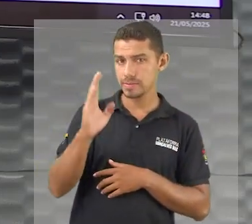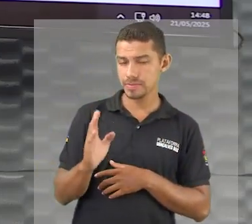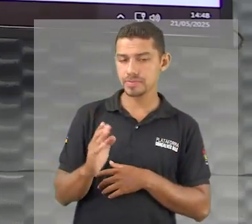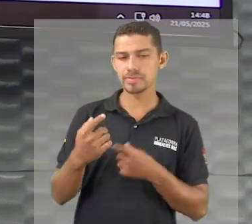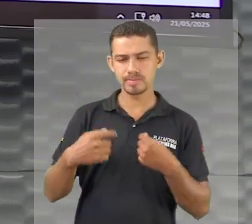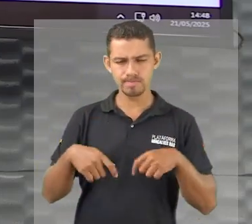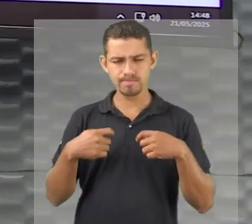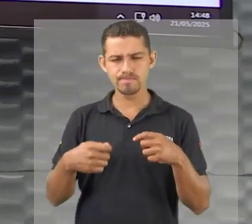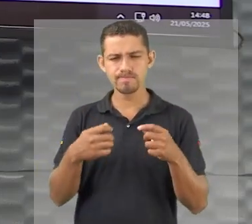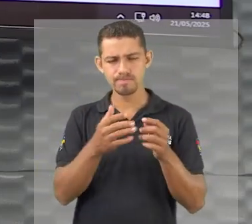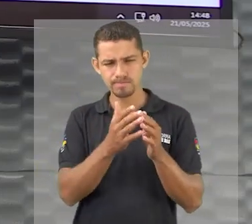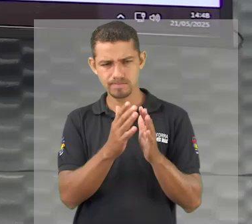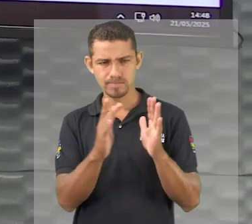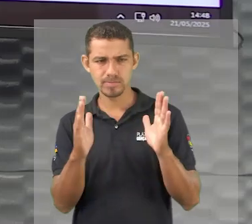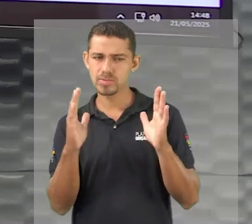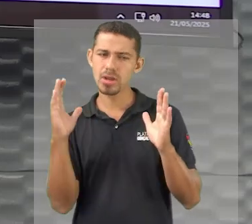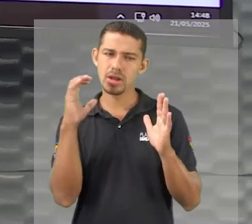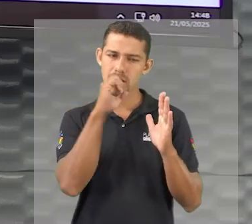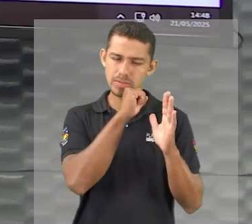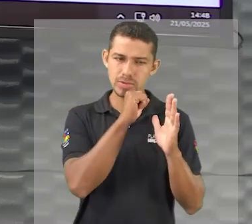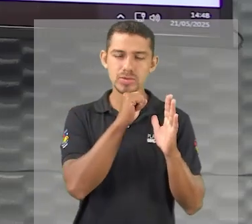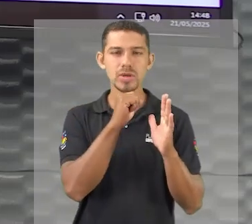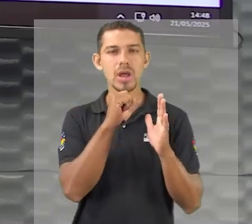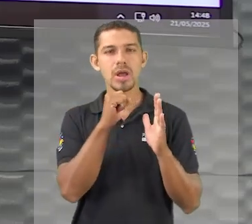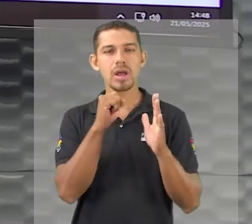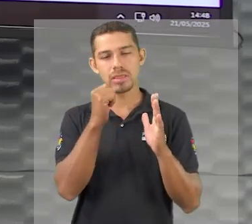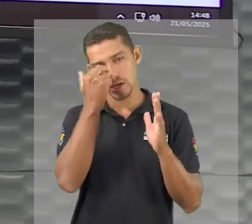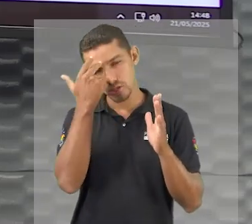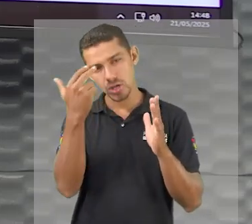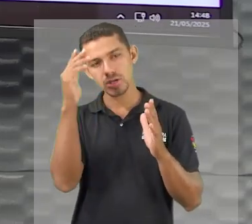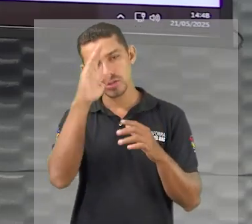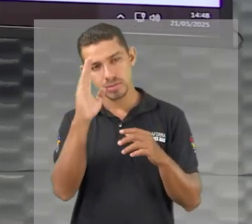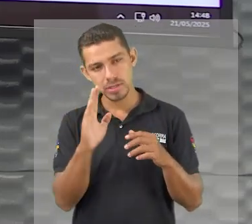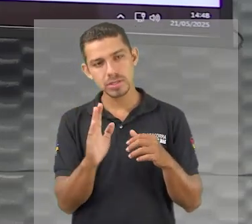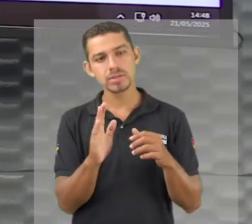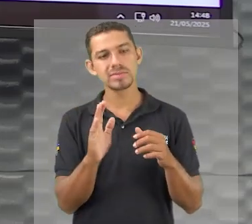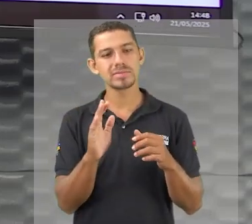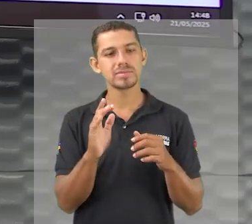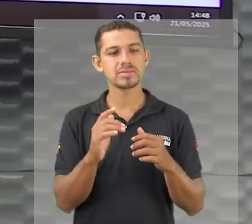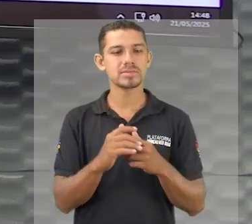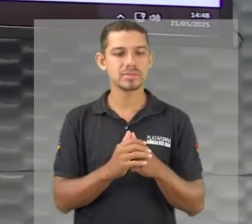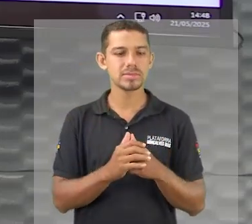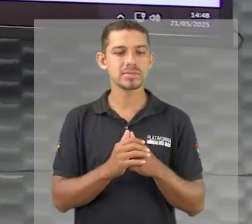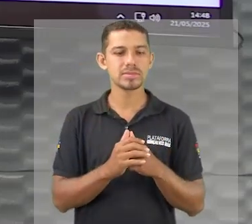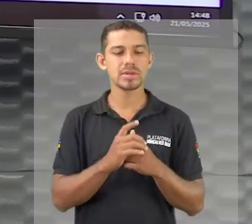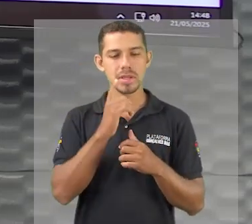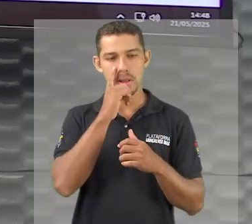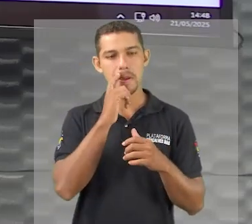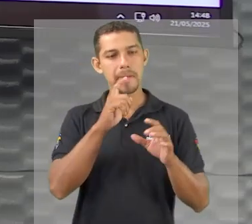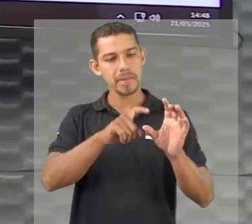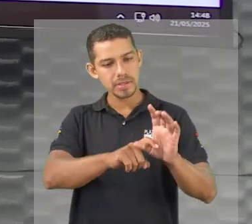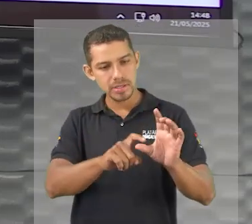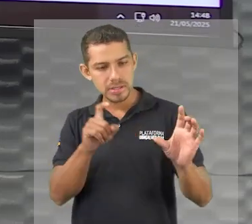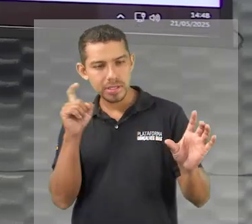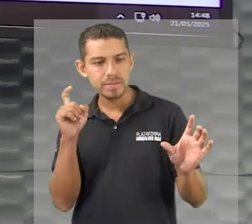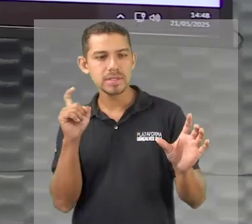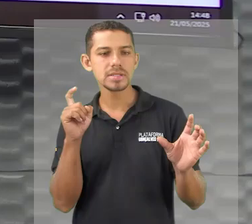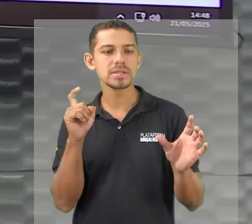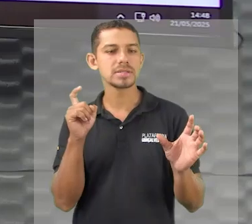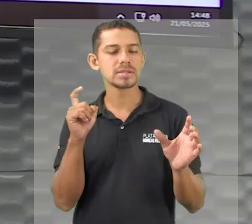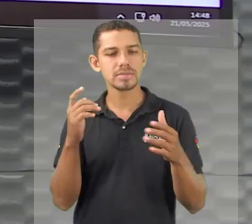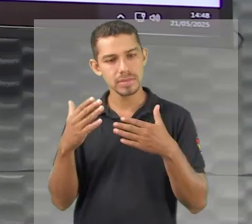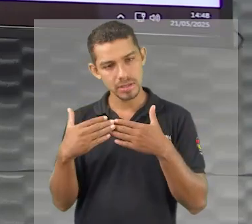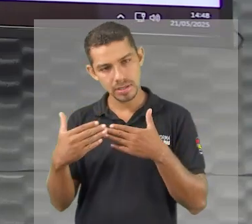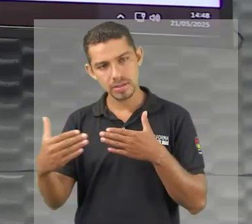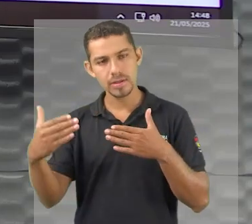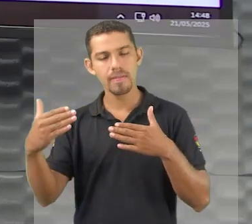a gente precisou passar rapidamente por outros momentos da própria história do Brasil, desde ali do processo de independência, passando